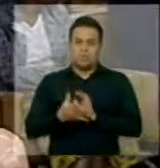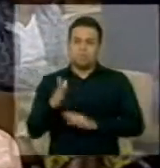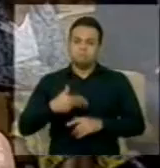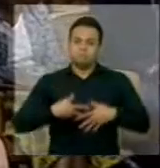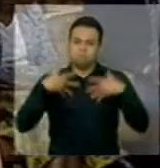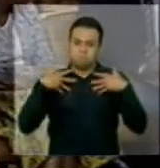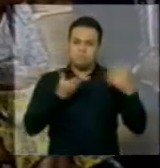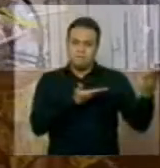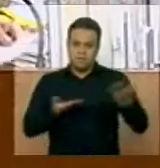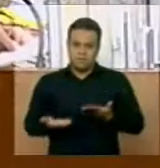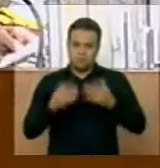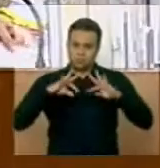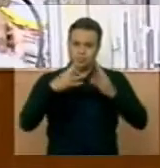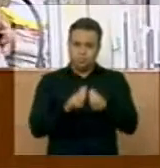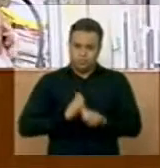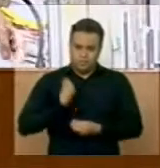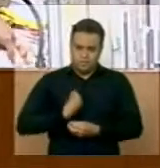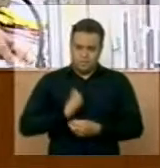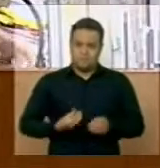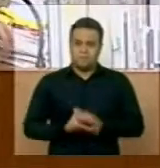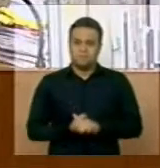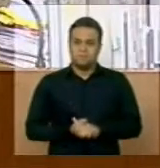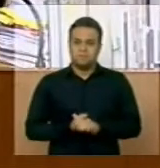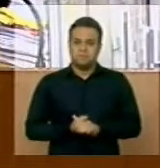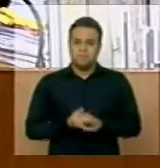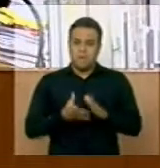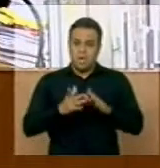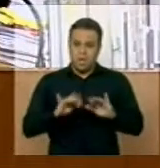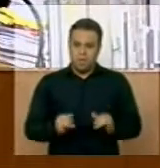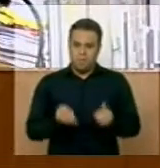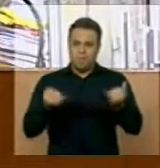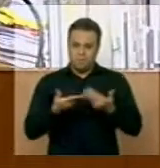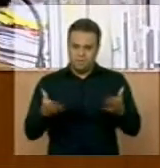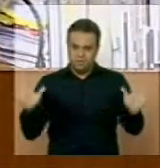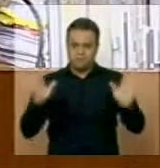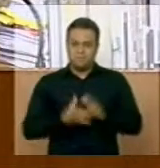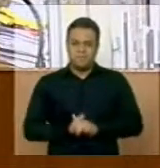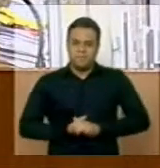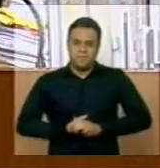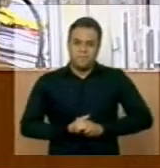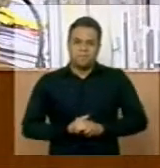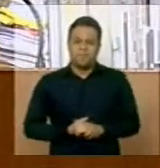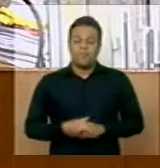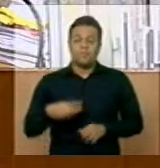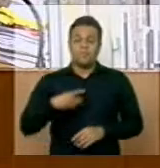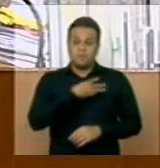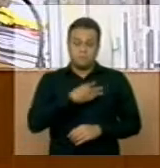muito honrados com a presença de todos os senhores. Espero que essa sessão seja proveitosa. Senhores ministros,